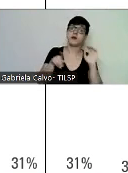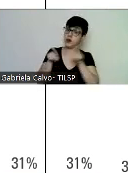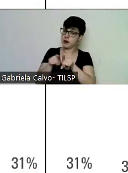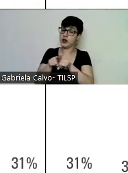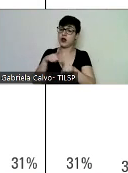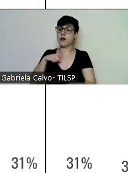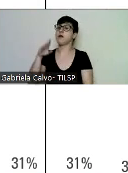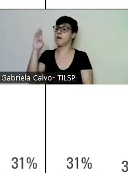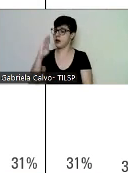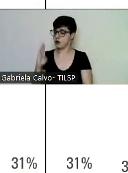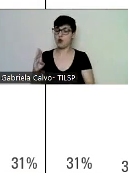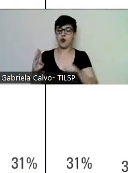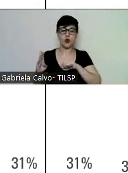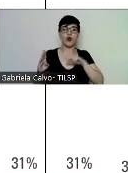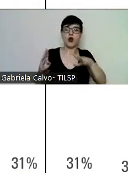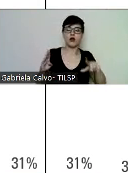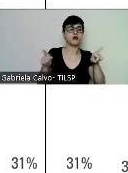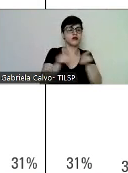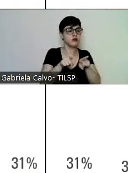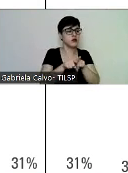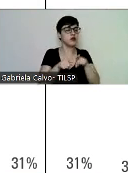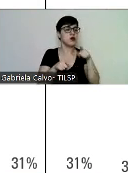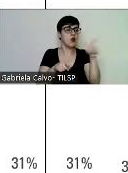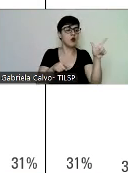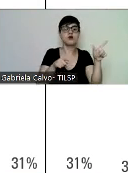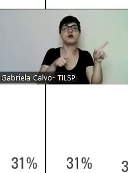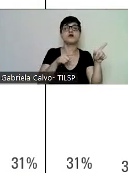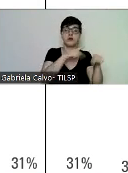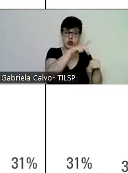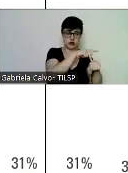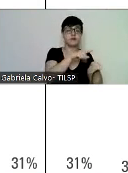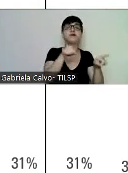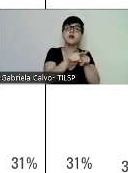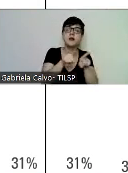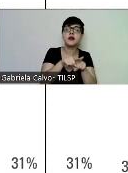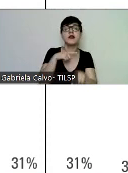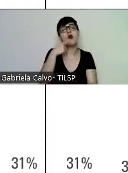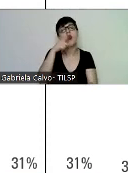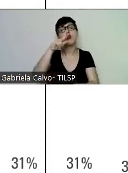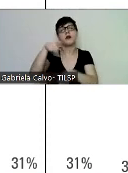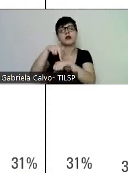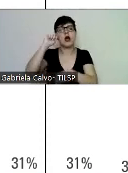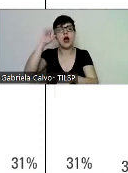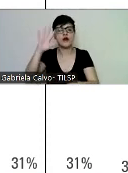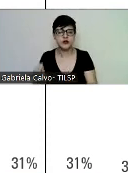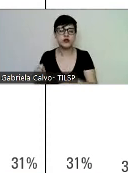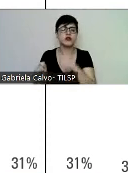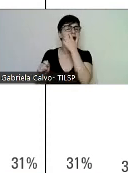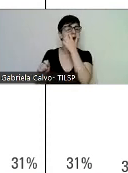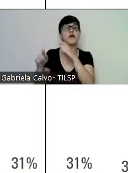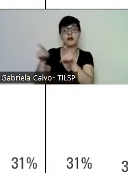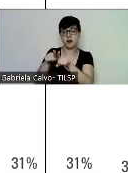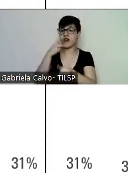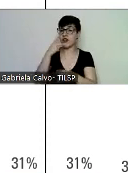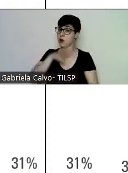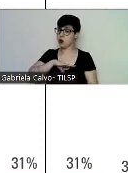também icos formados em países africanos é como Moçambique Angola né então é houve uma